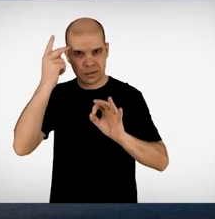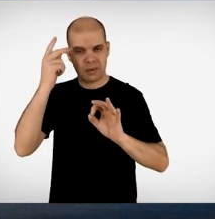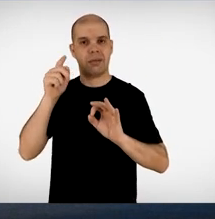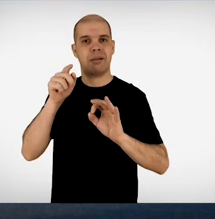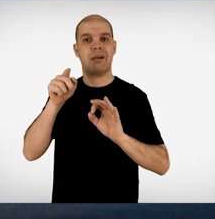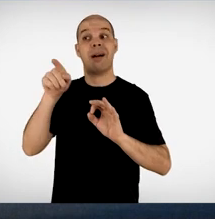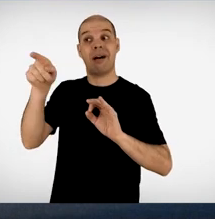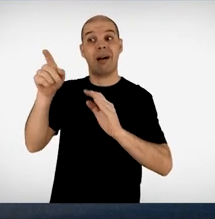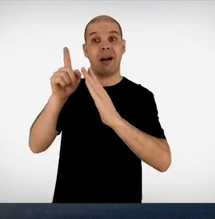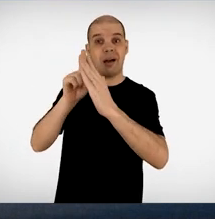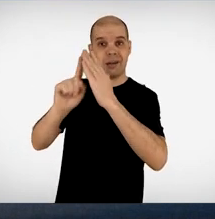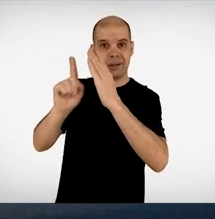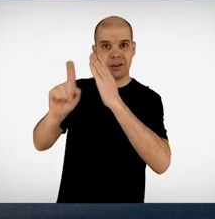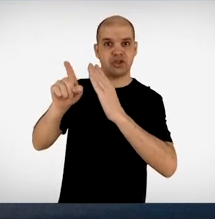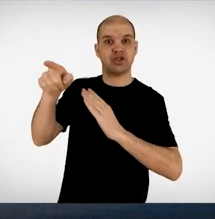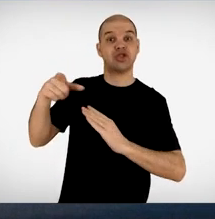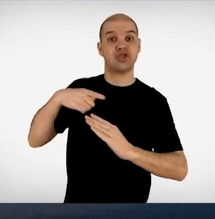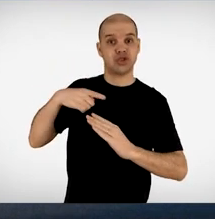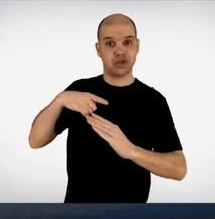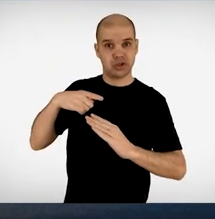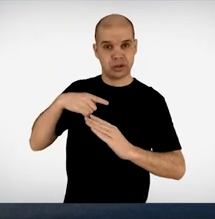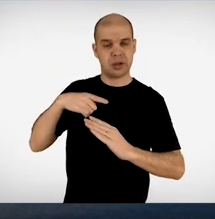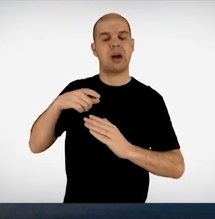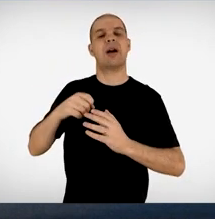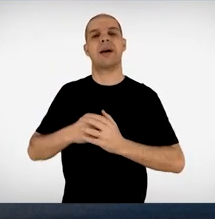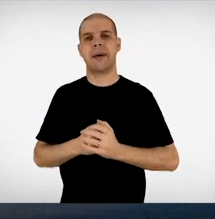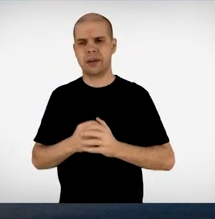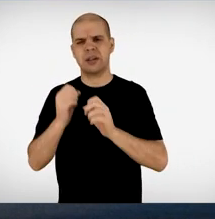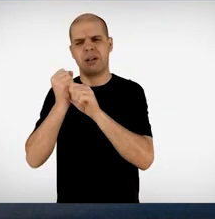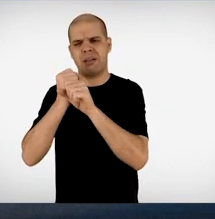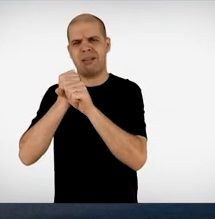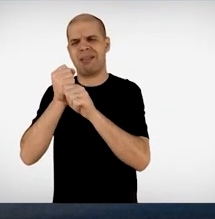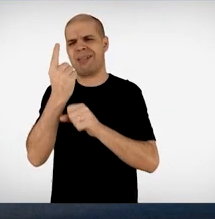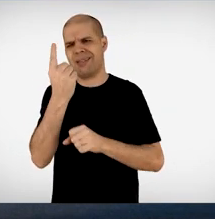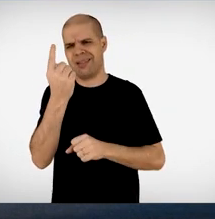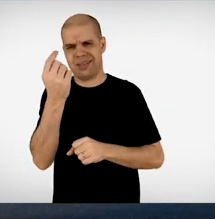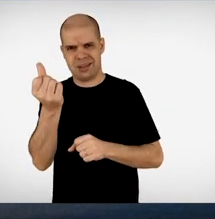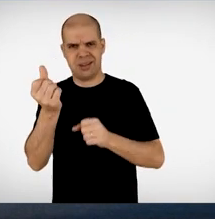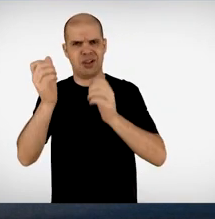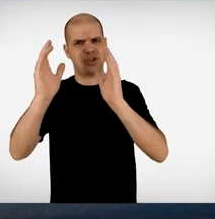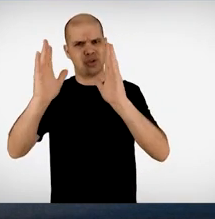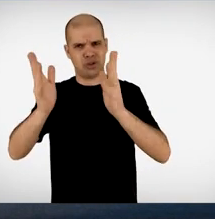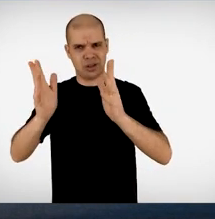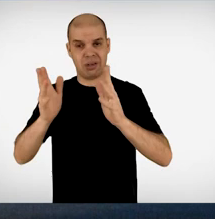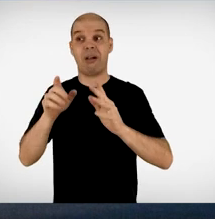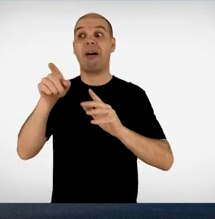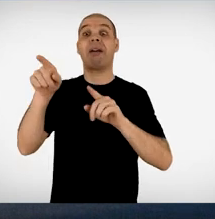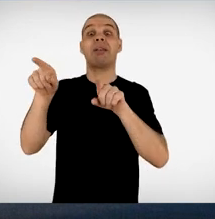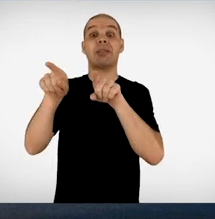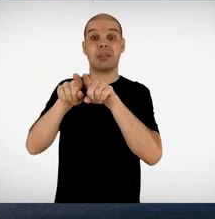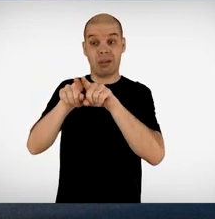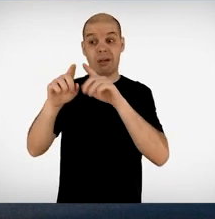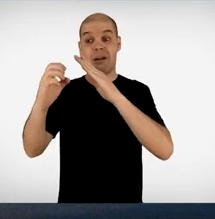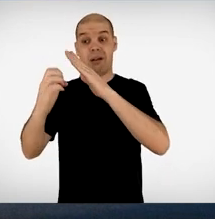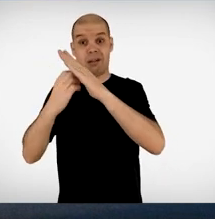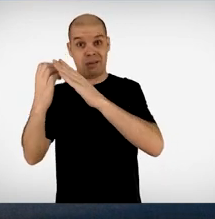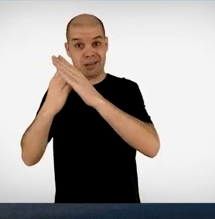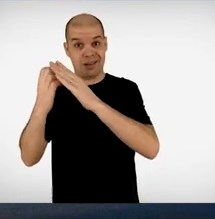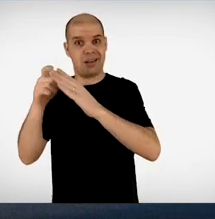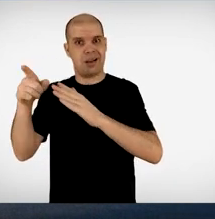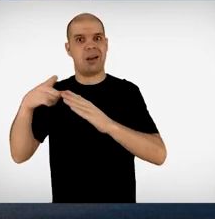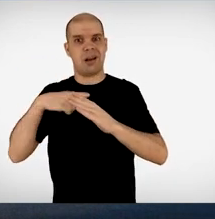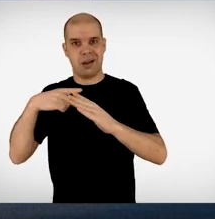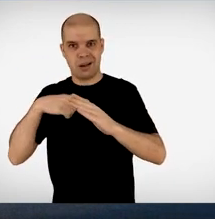Paulo, atende no consultório já há 16 anos, e ela é cofundadora da Dynamy, consultoria em